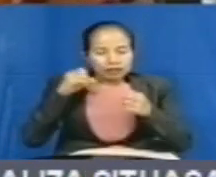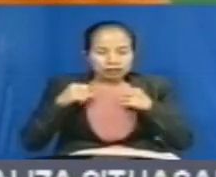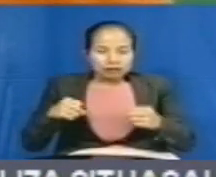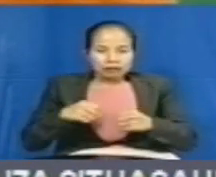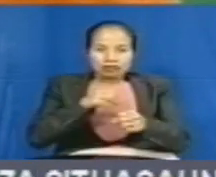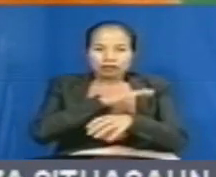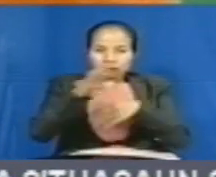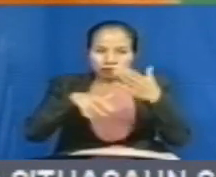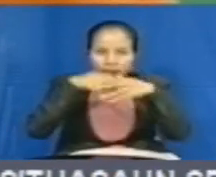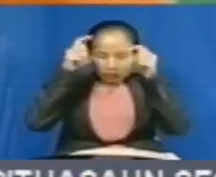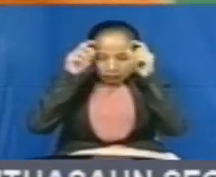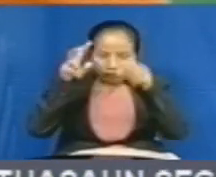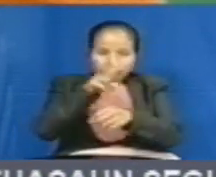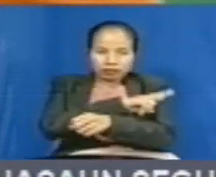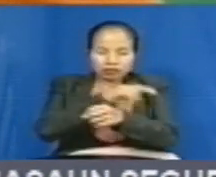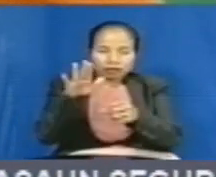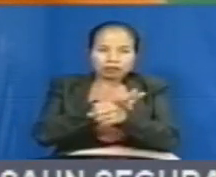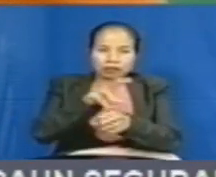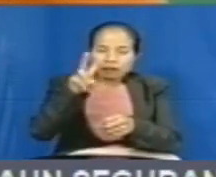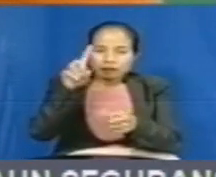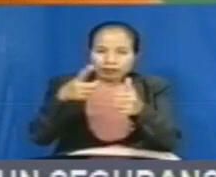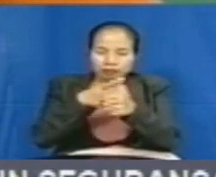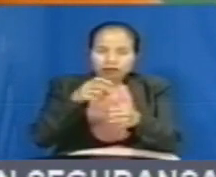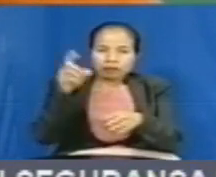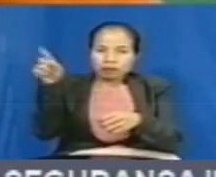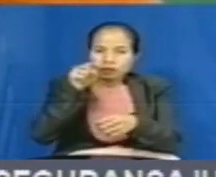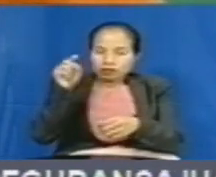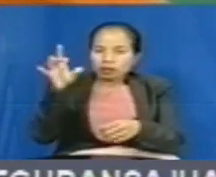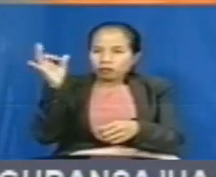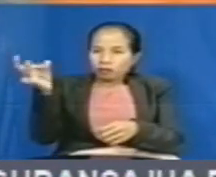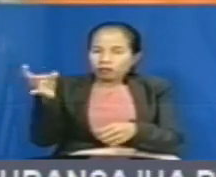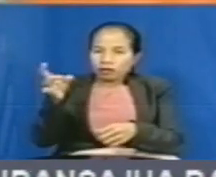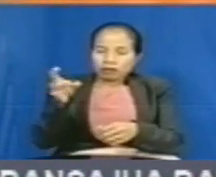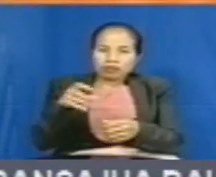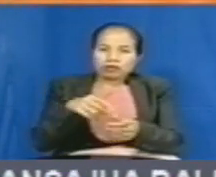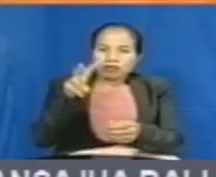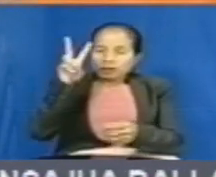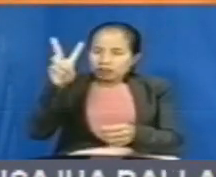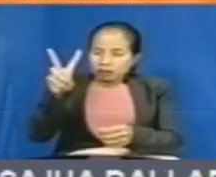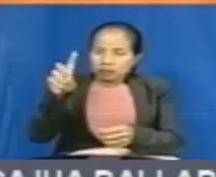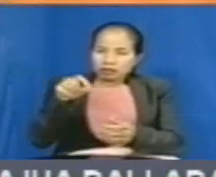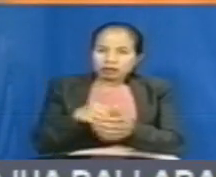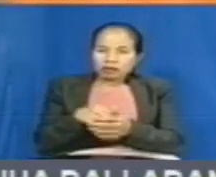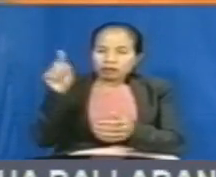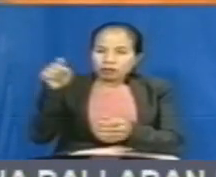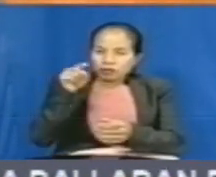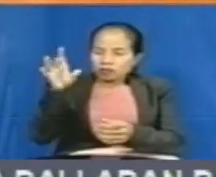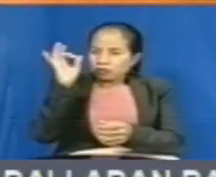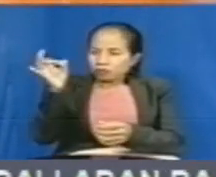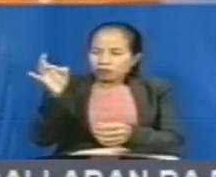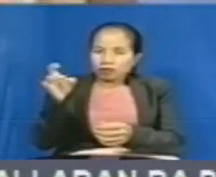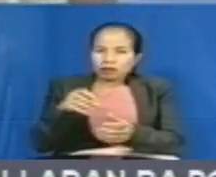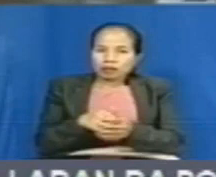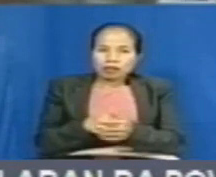território nacional. Vacina completa 12 da Huluk atinge 1% o alunulo recém. 12 da Ruak Mosh liu 1% o alunulo,